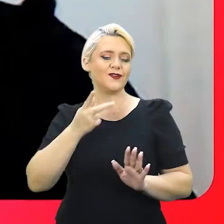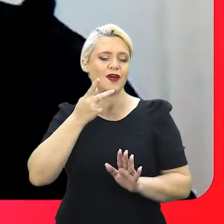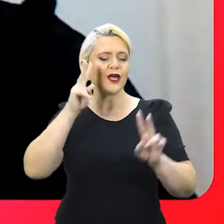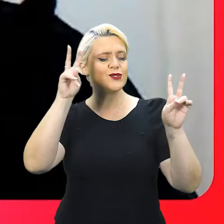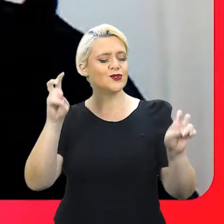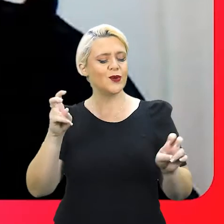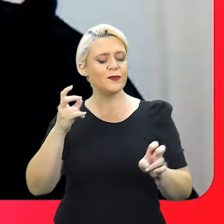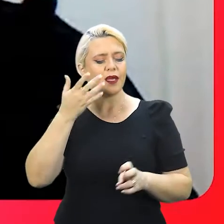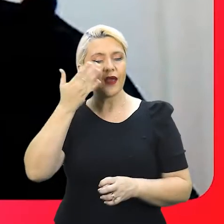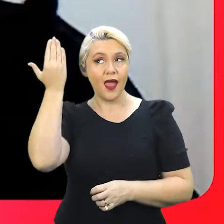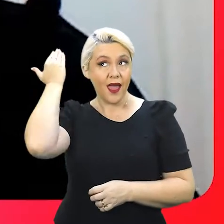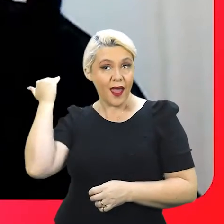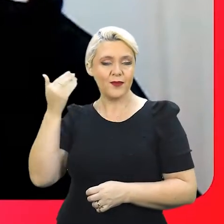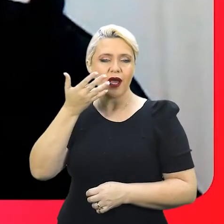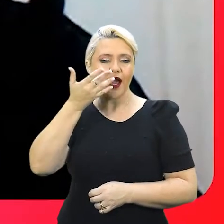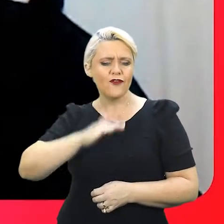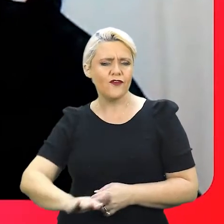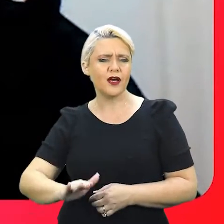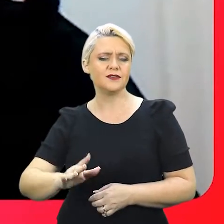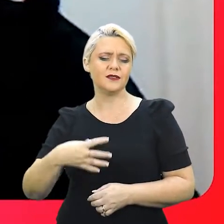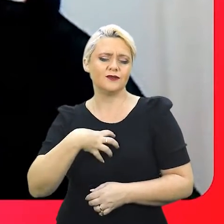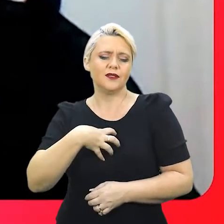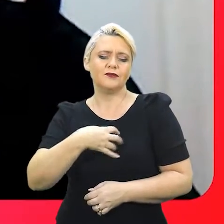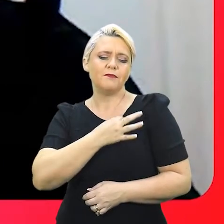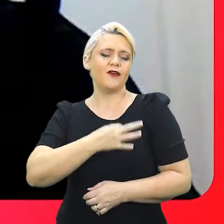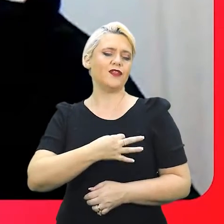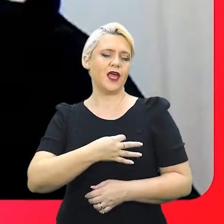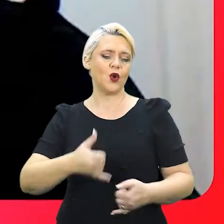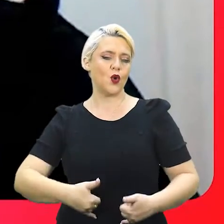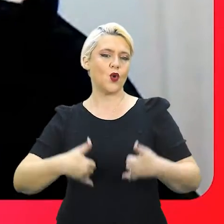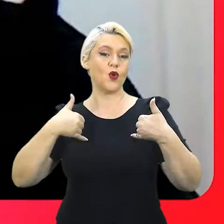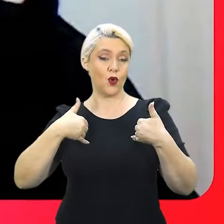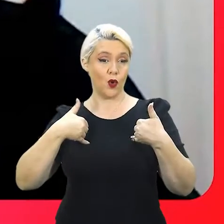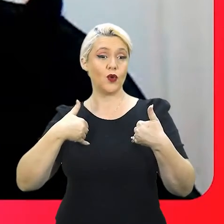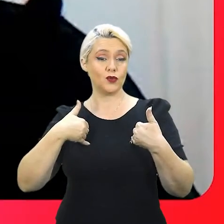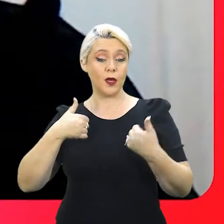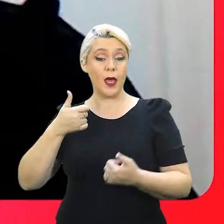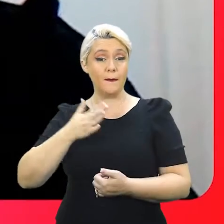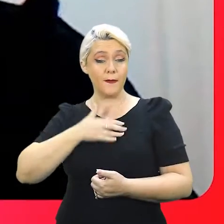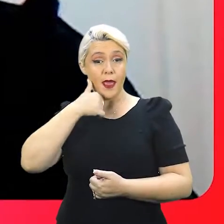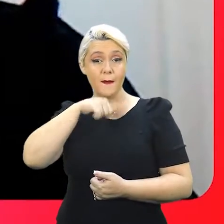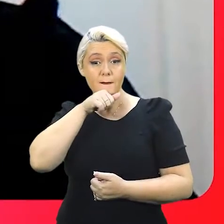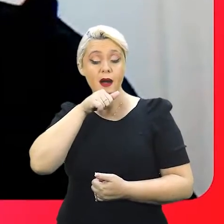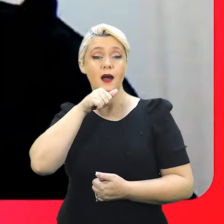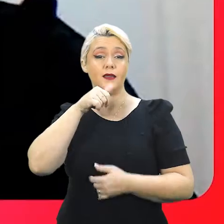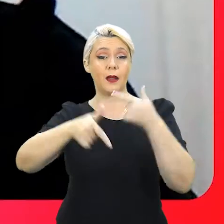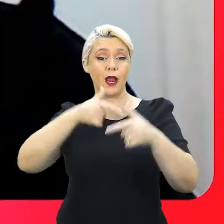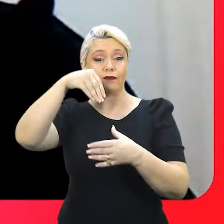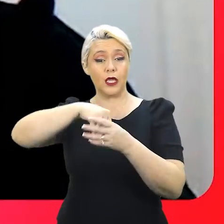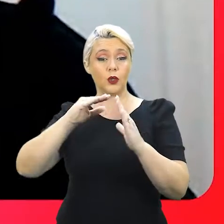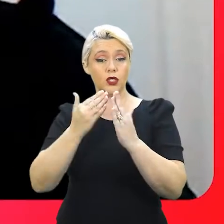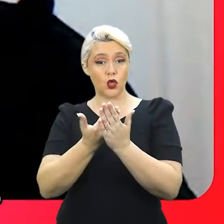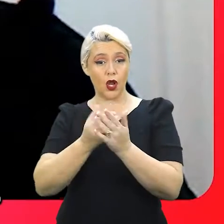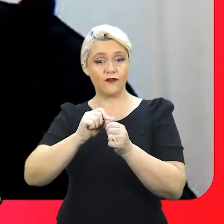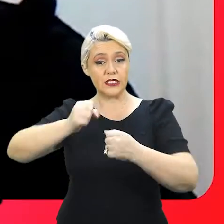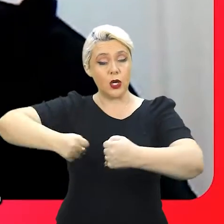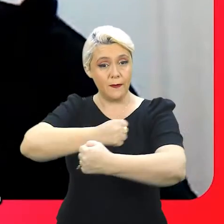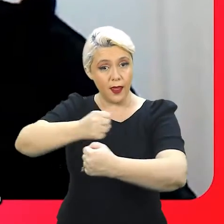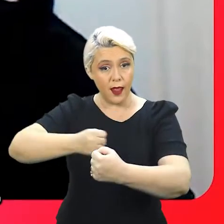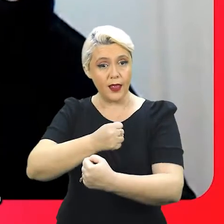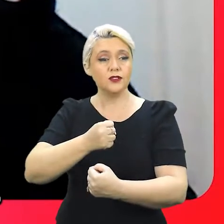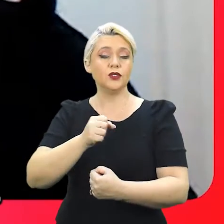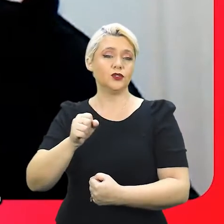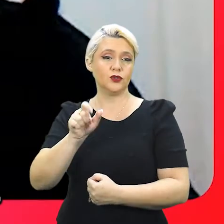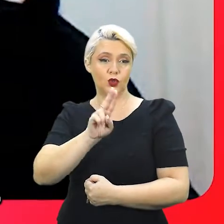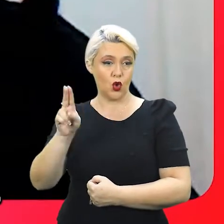infância é, para mim, um privilégio. Orgulhosamente filho de uma merendeira de grupo escolar, Dona